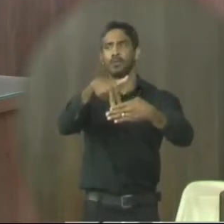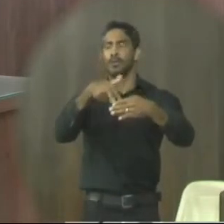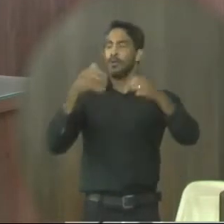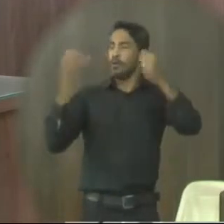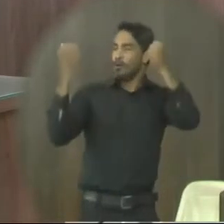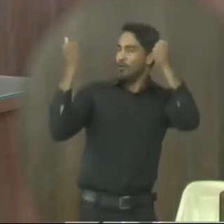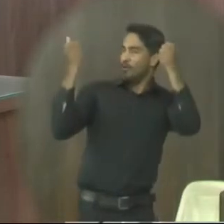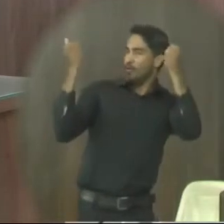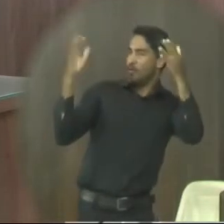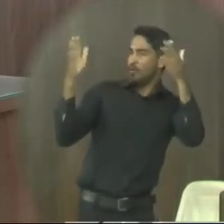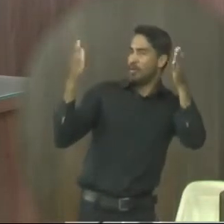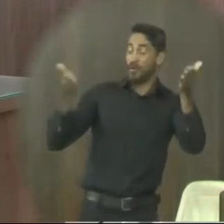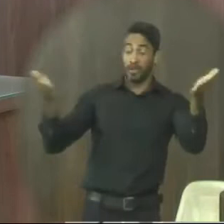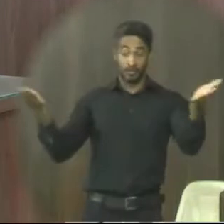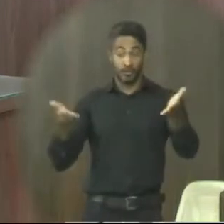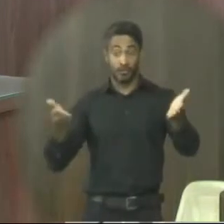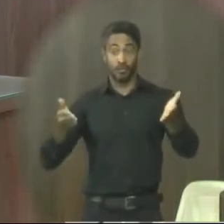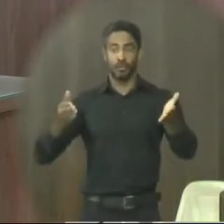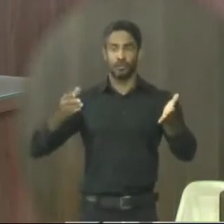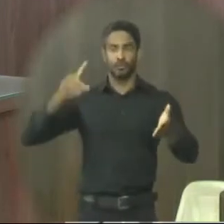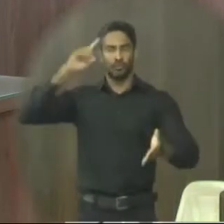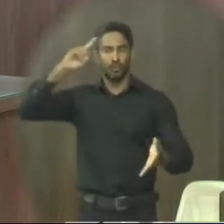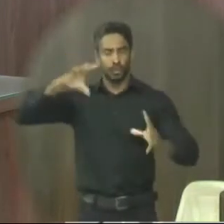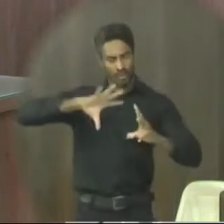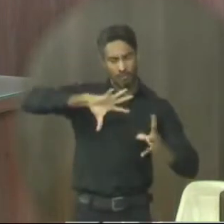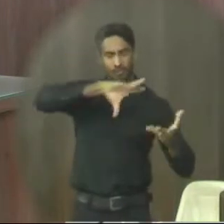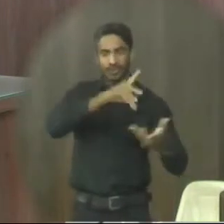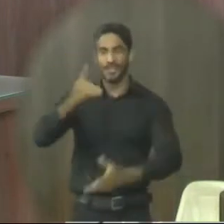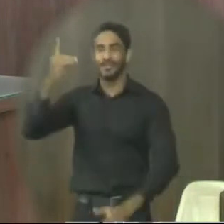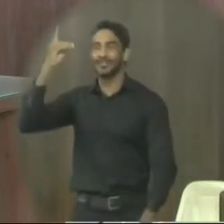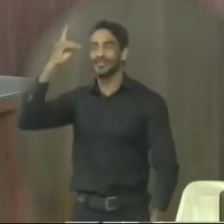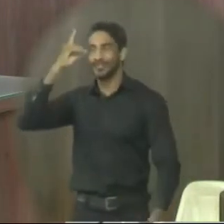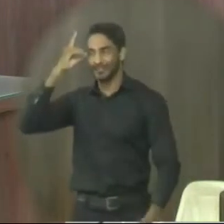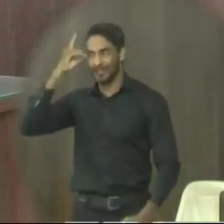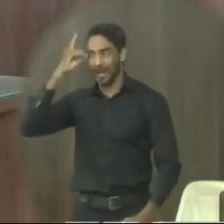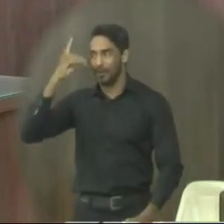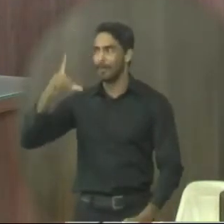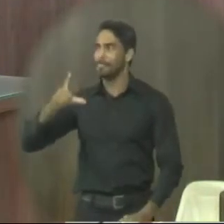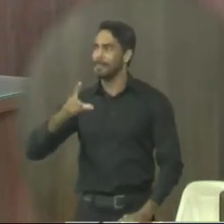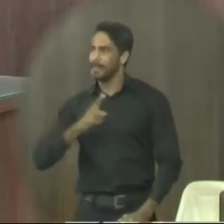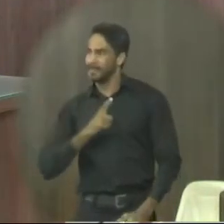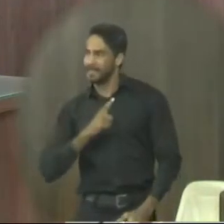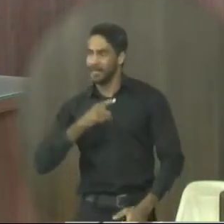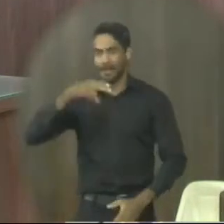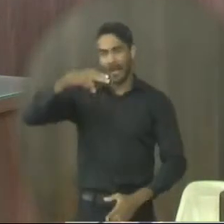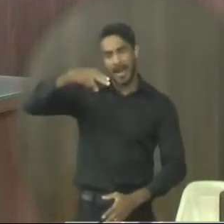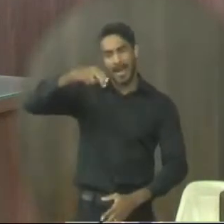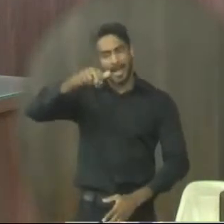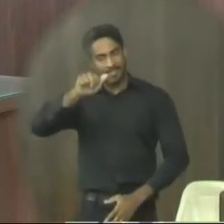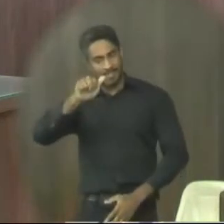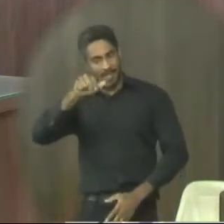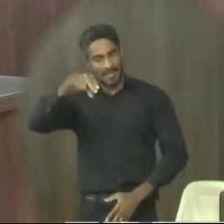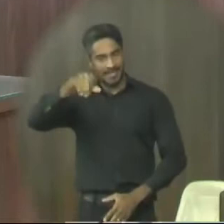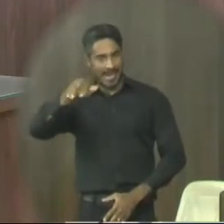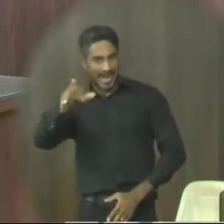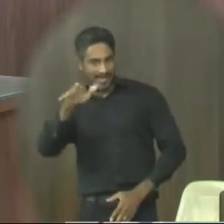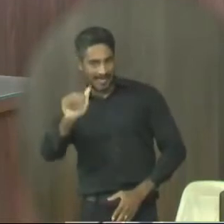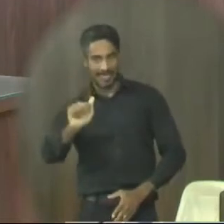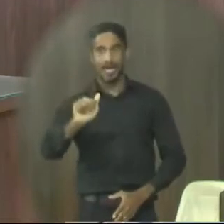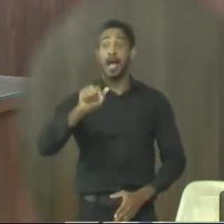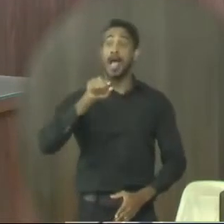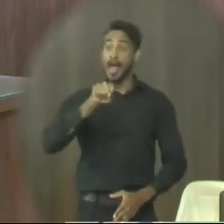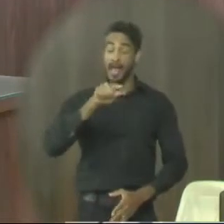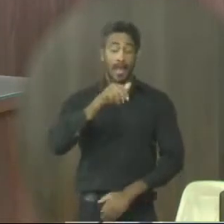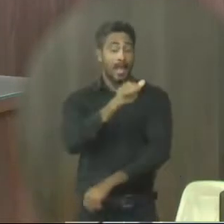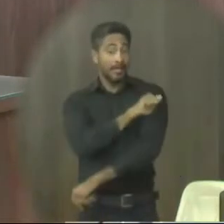Comemoramos hoje o Dia Mundial da Síndrome de Down. Nós temos aqui a Naniara Mendes Silva, ela